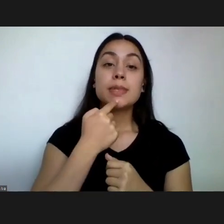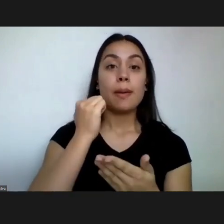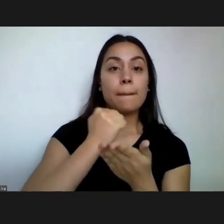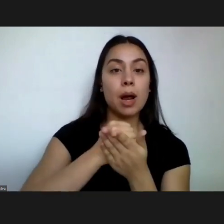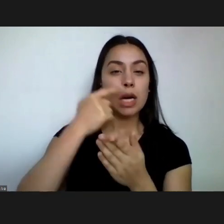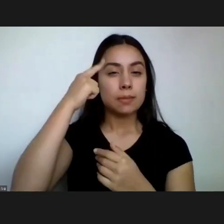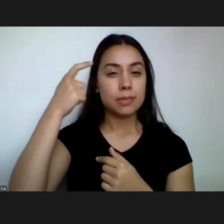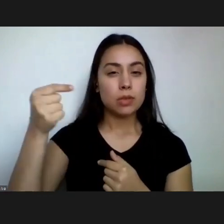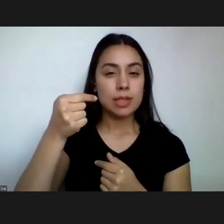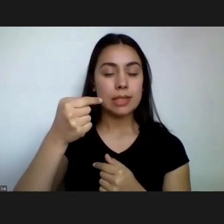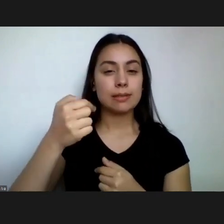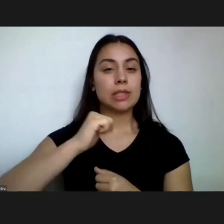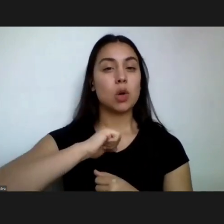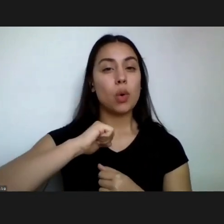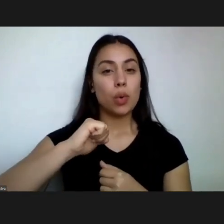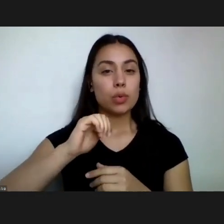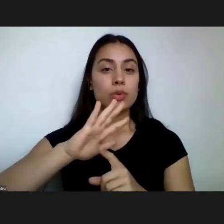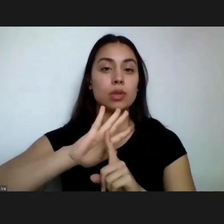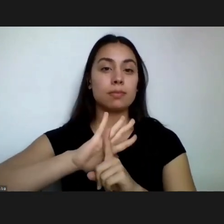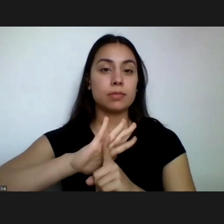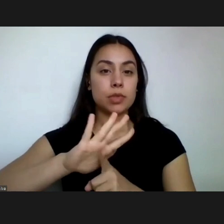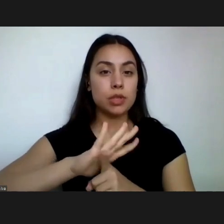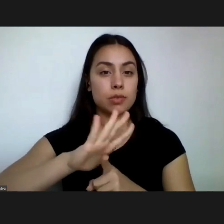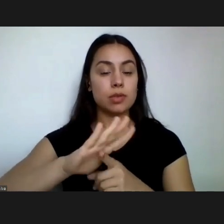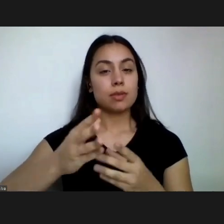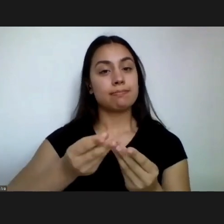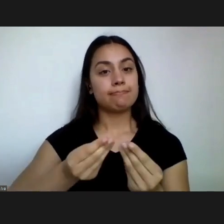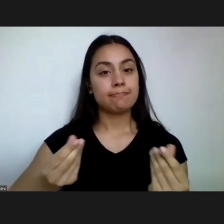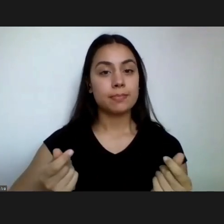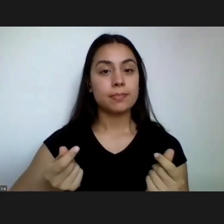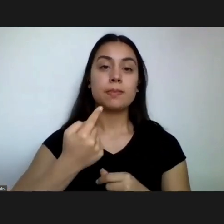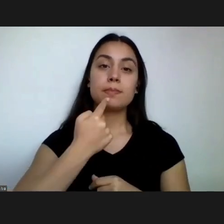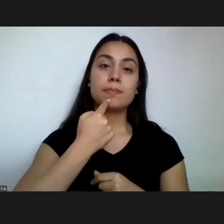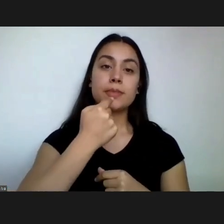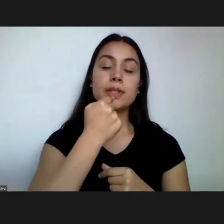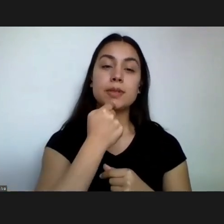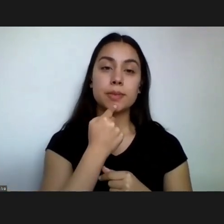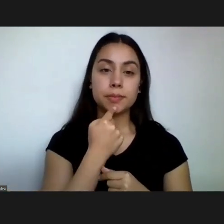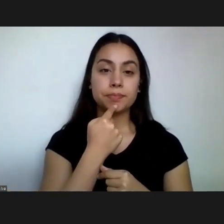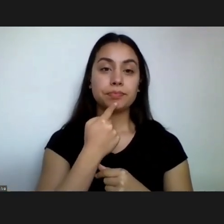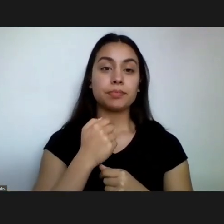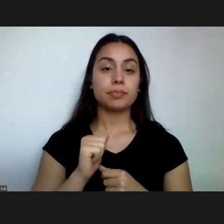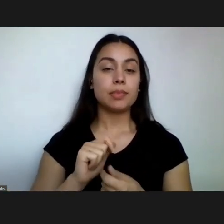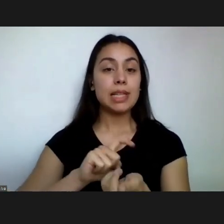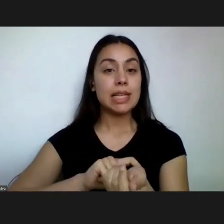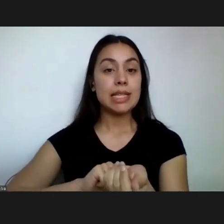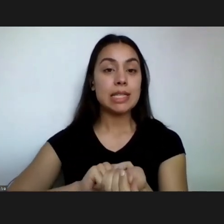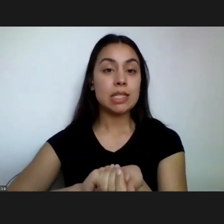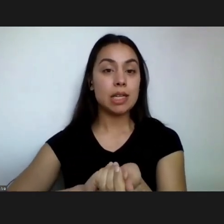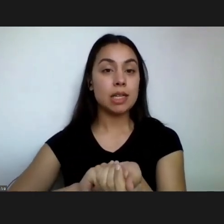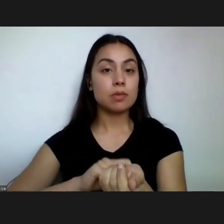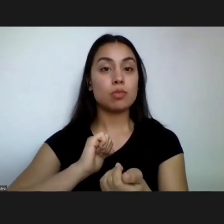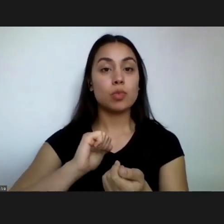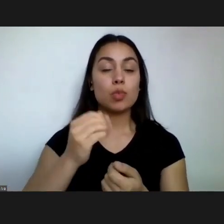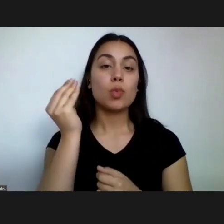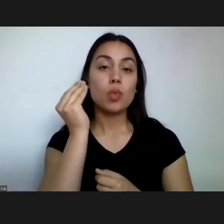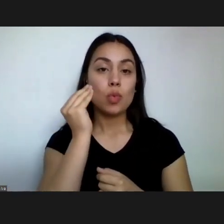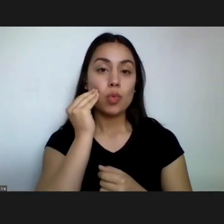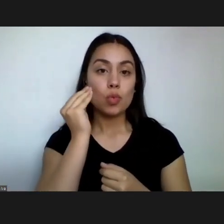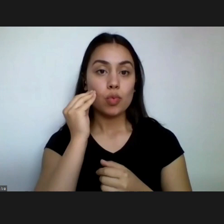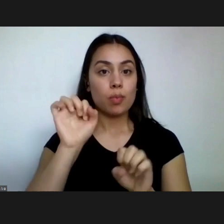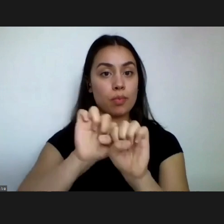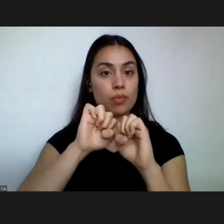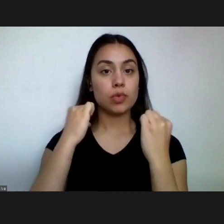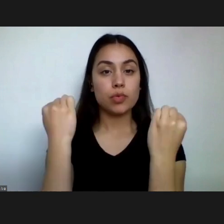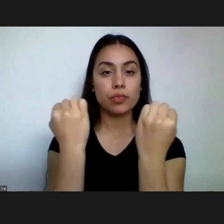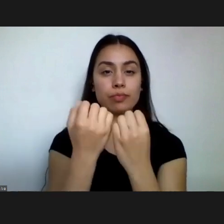estereótipos e o combate às desigualdades numa perspectiva interseccional e contribuindo desta forma para uma sociedade e uma administração pública